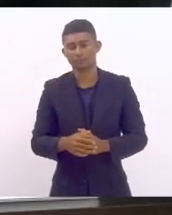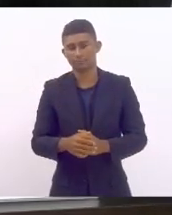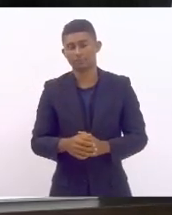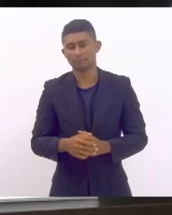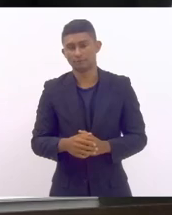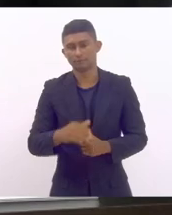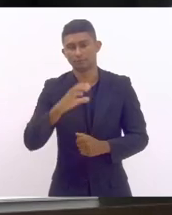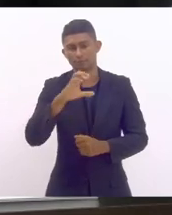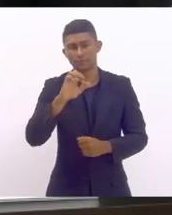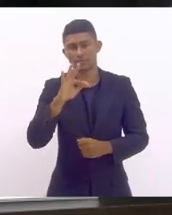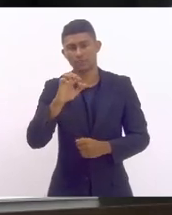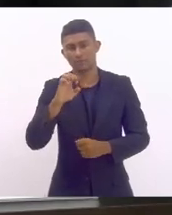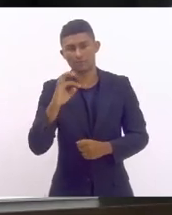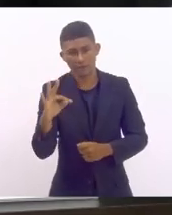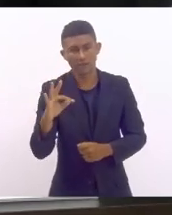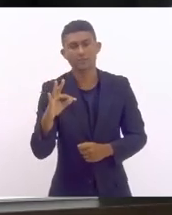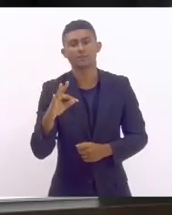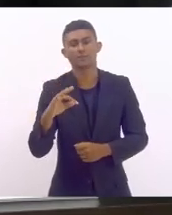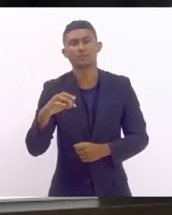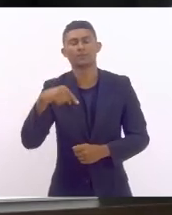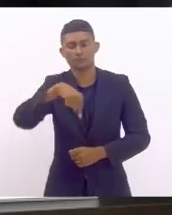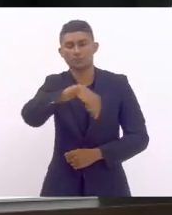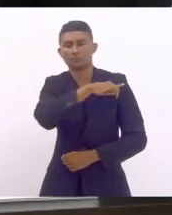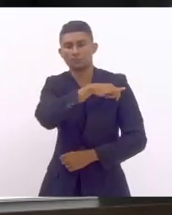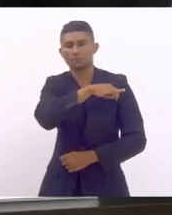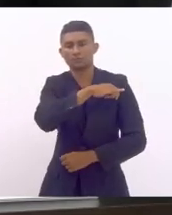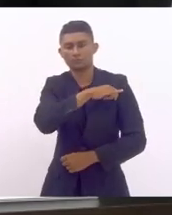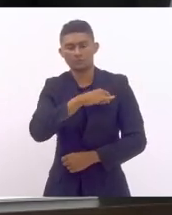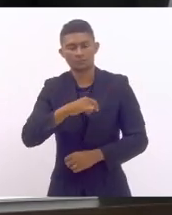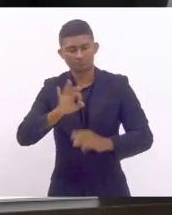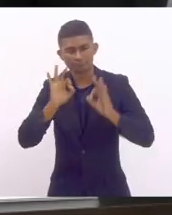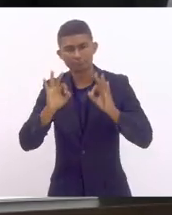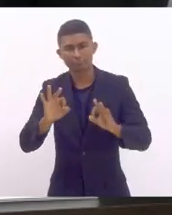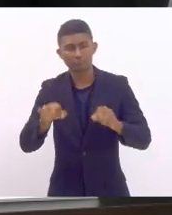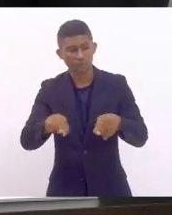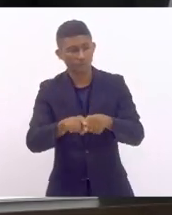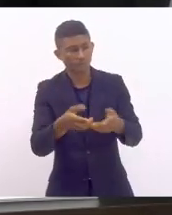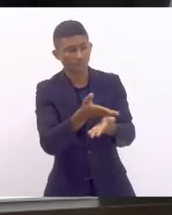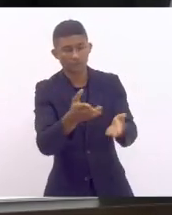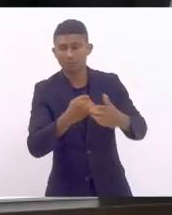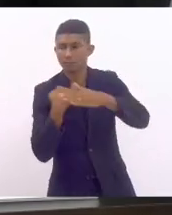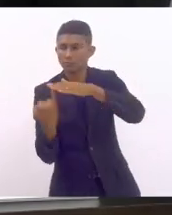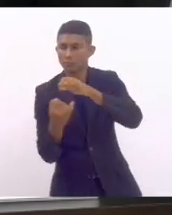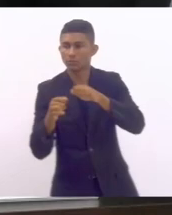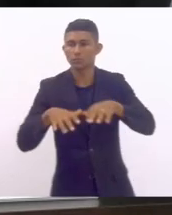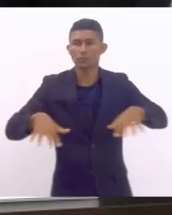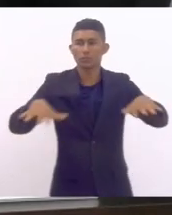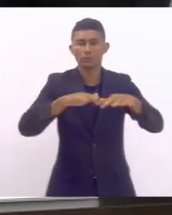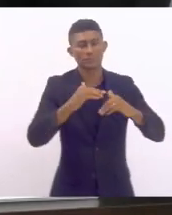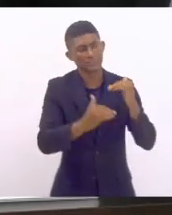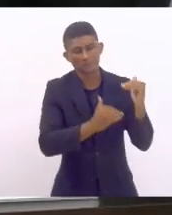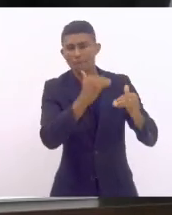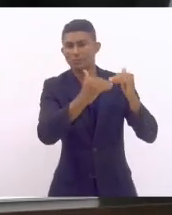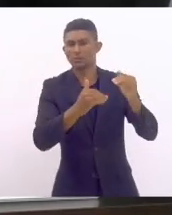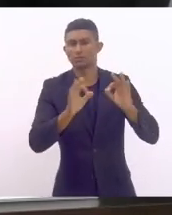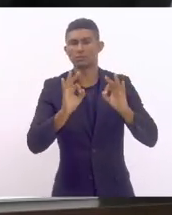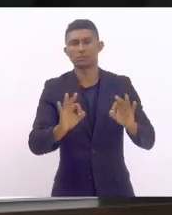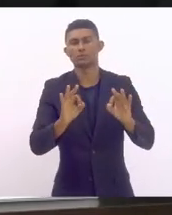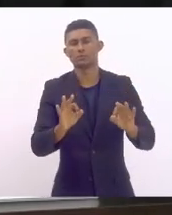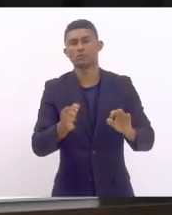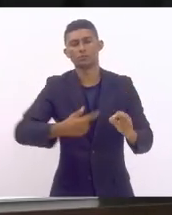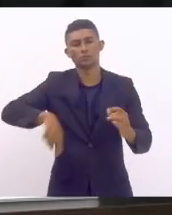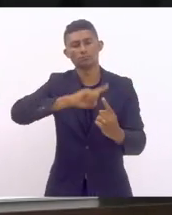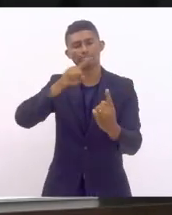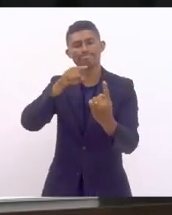do CEFET Rio como todas as instituições aqui presentes no desenvolvimento a missão de cada um de nós